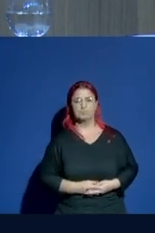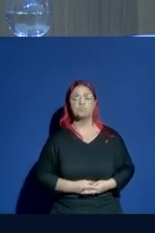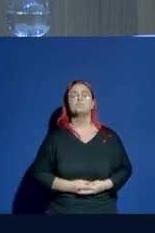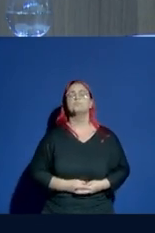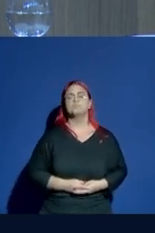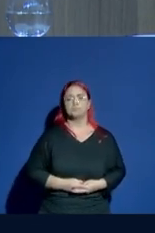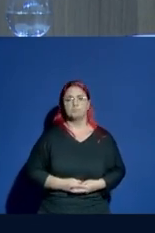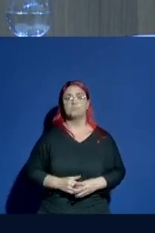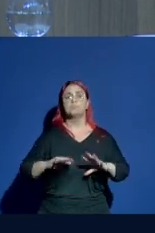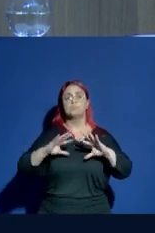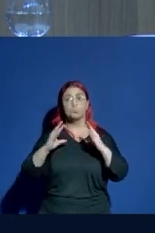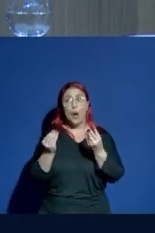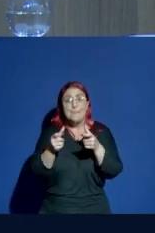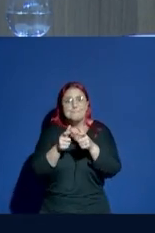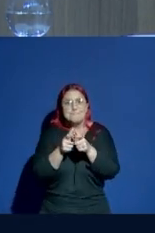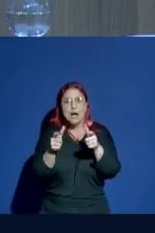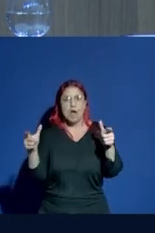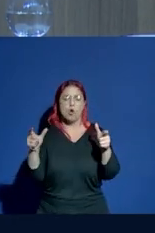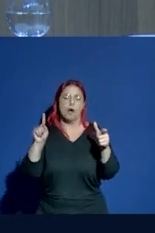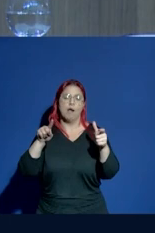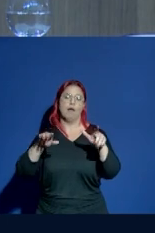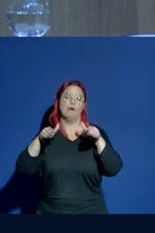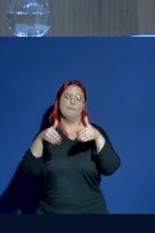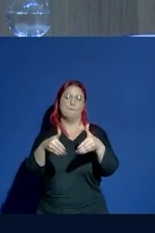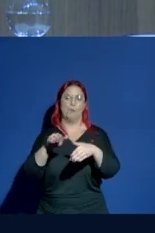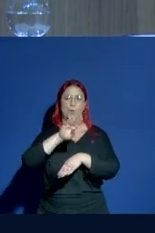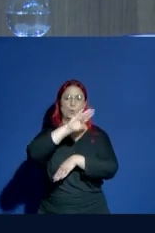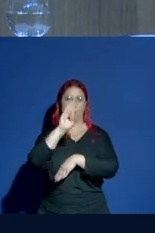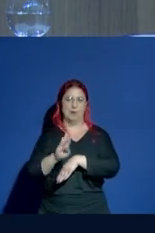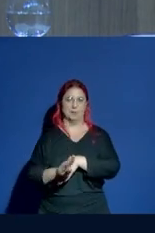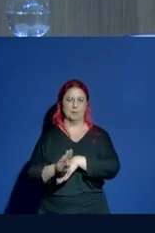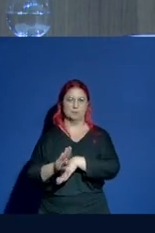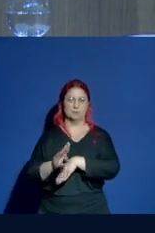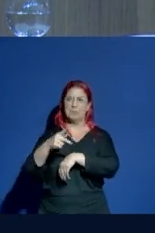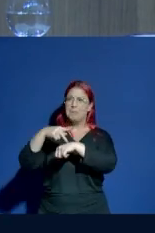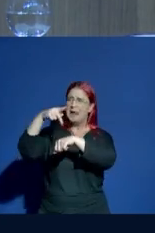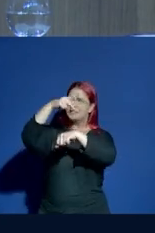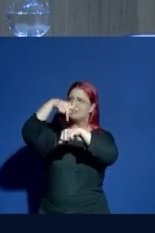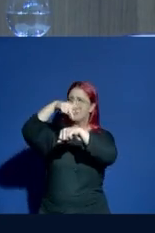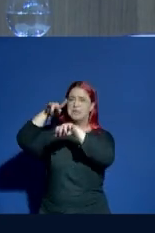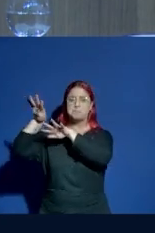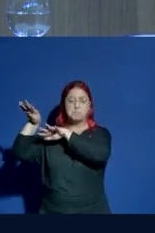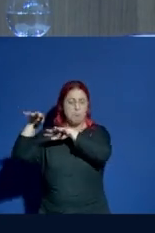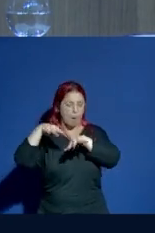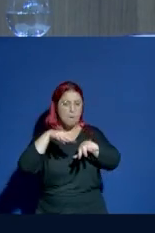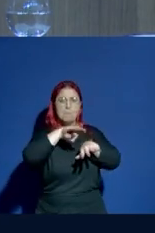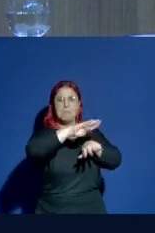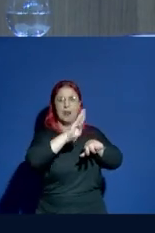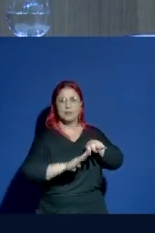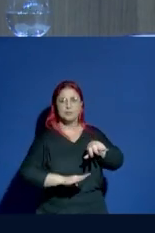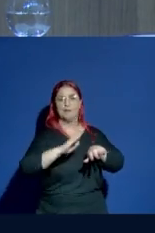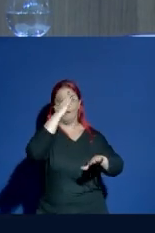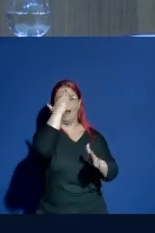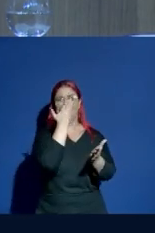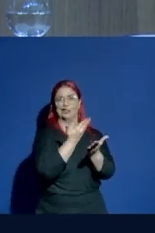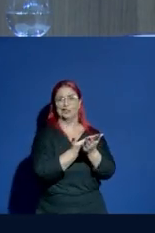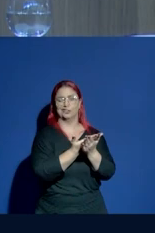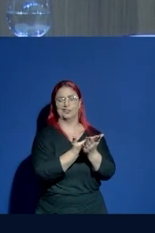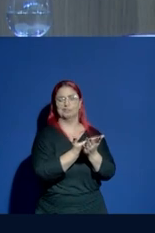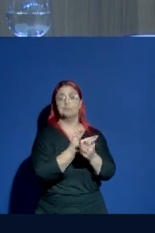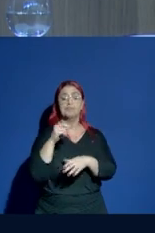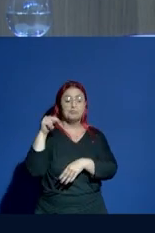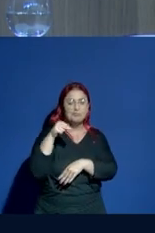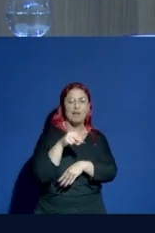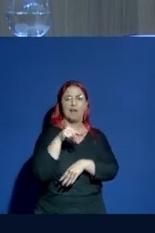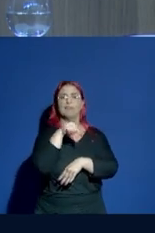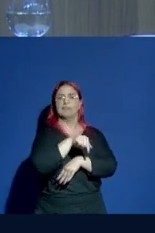manifestação era do Brasil e a gente pode perceber o tanto que o mundo acredita no Brasil vê